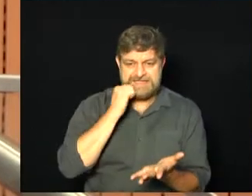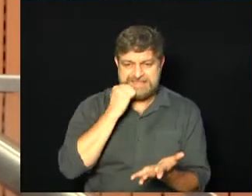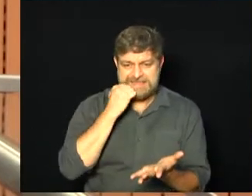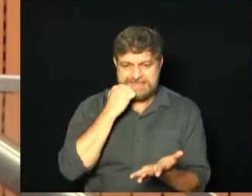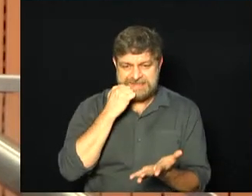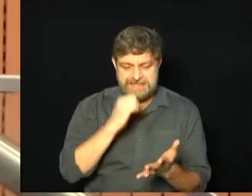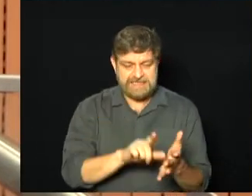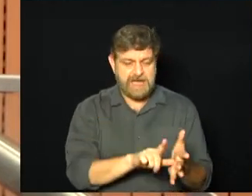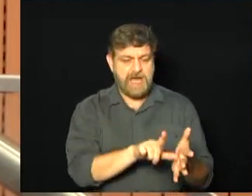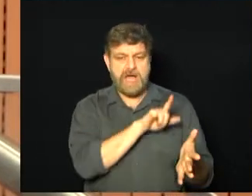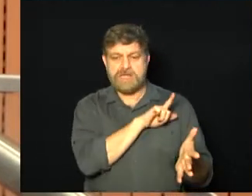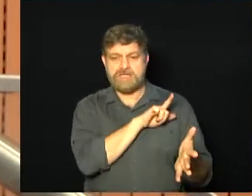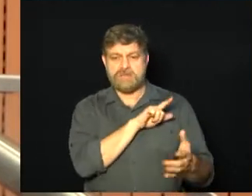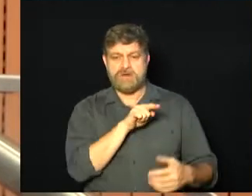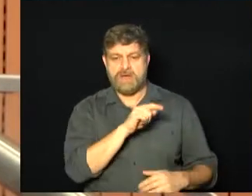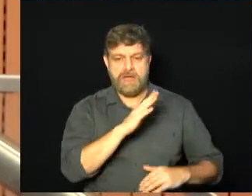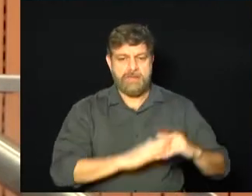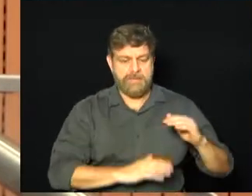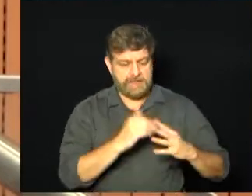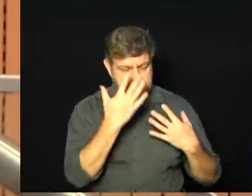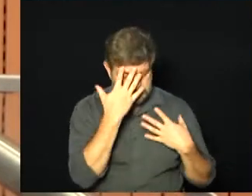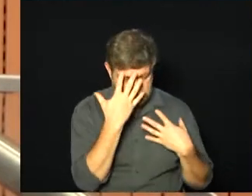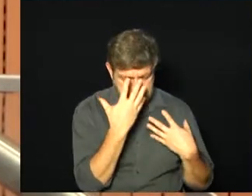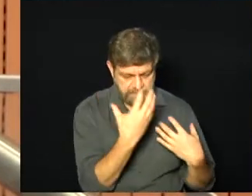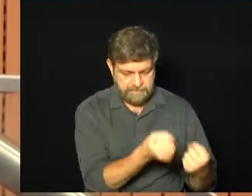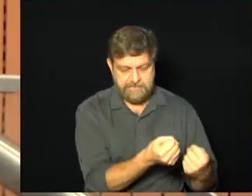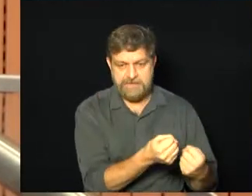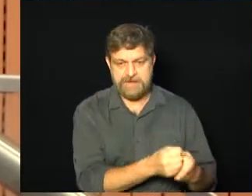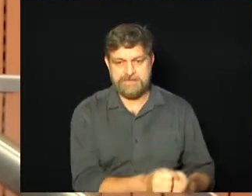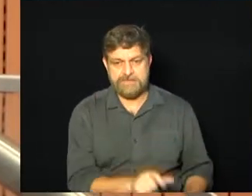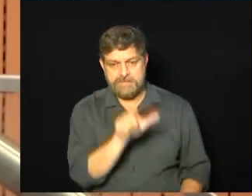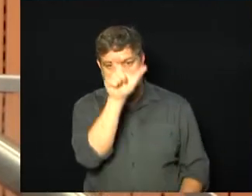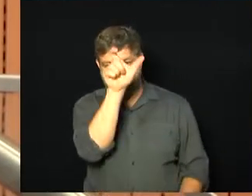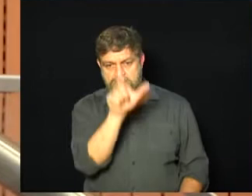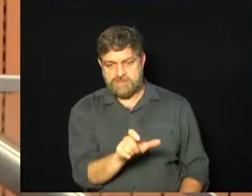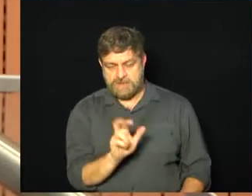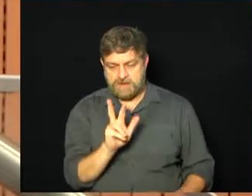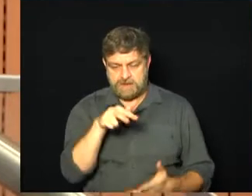tudo, um ato de fé. E a sua presença lá, Alcides,